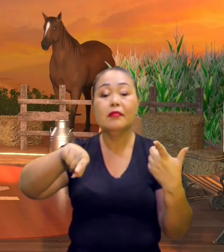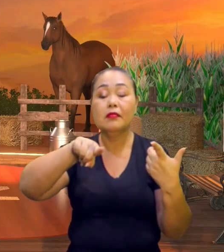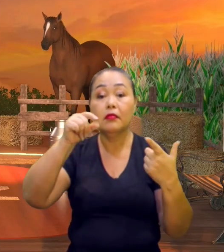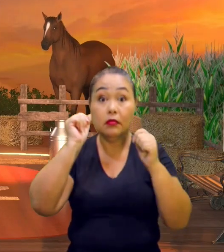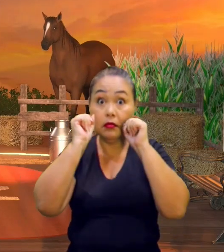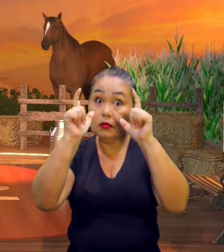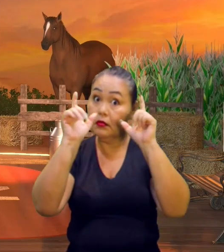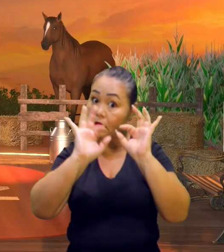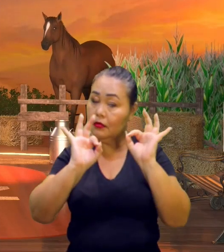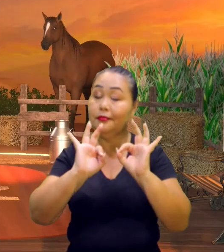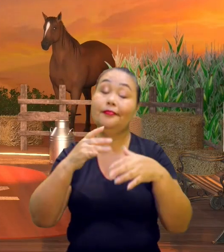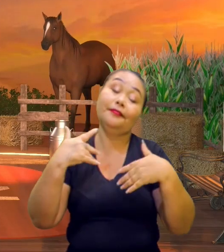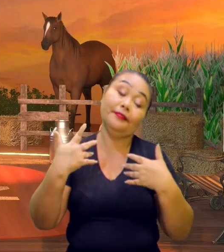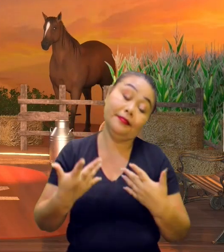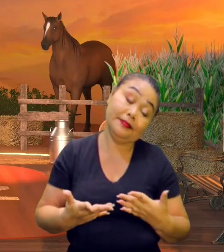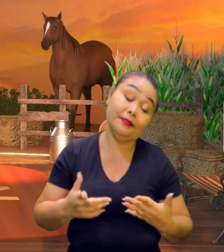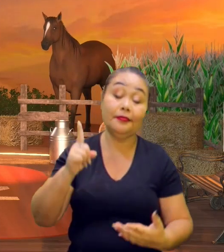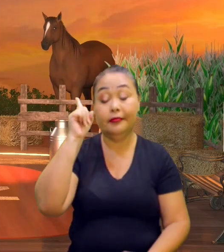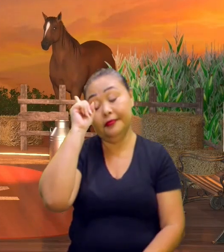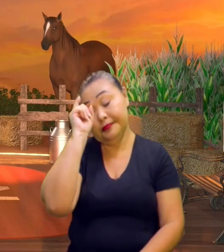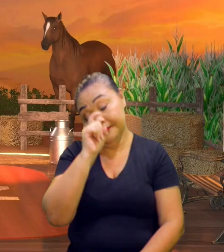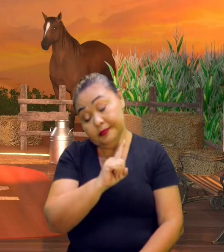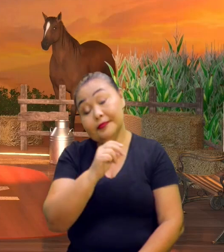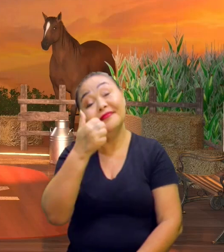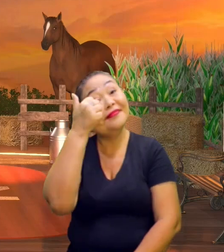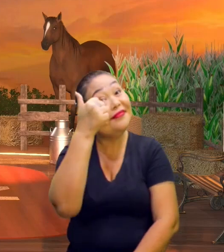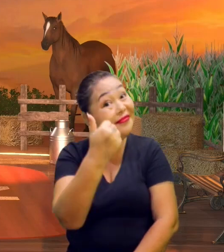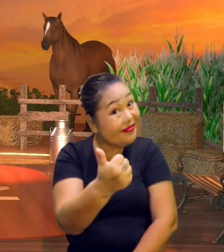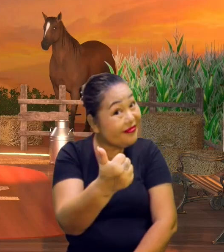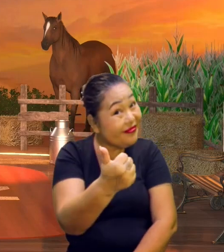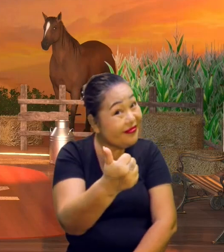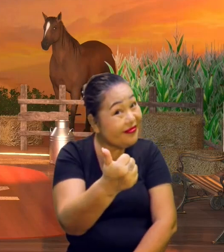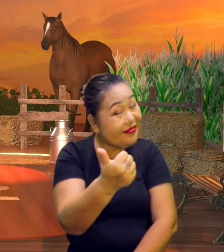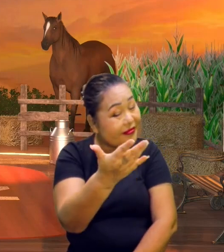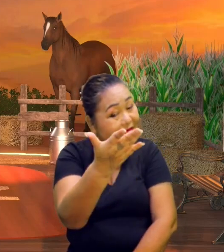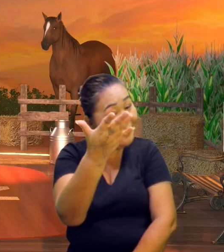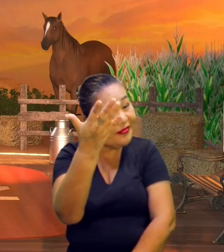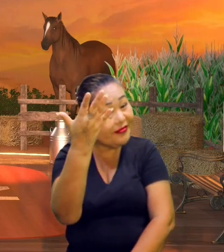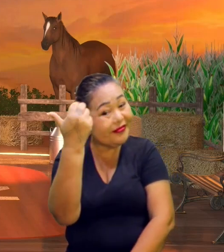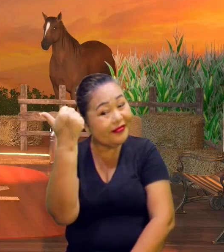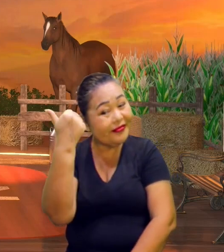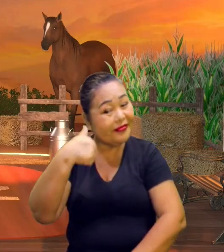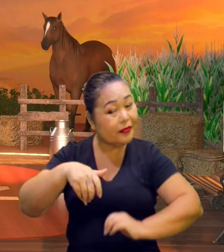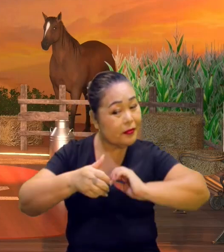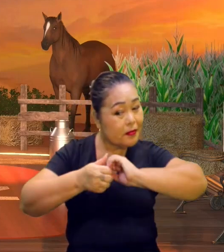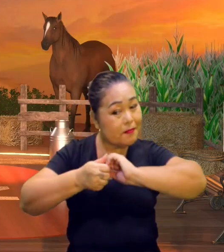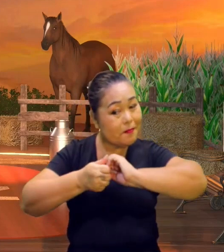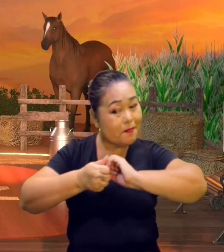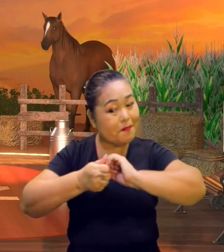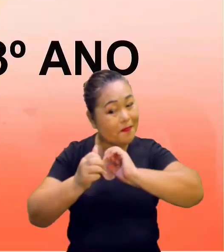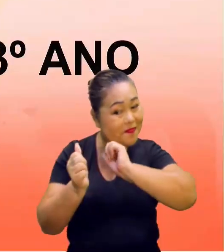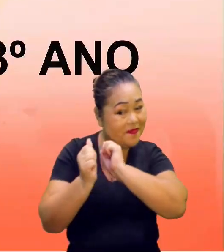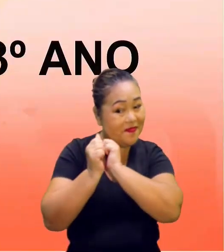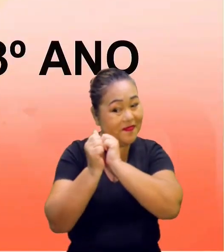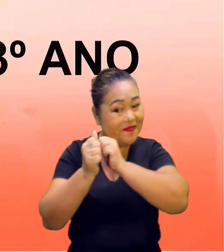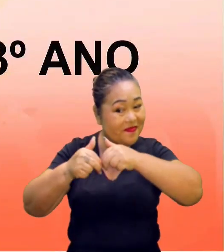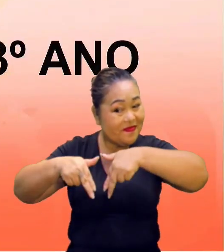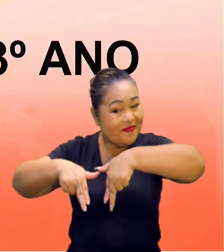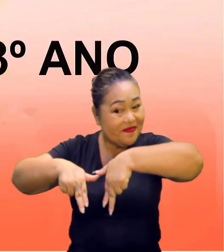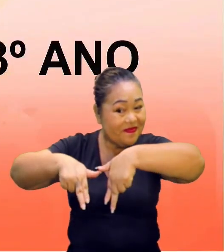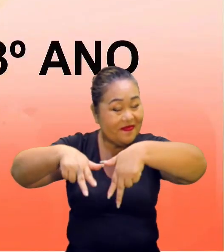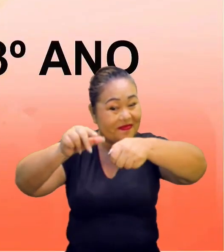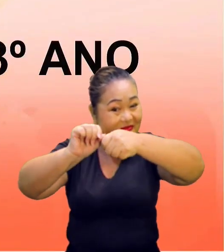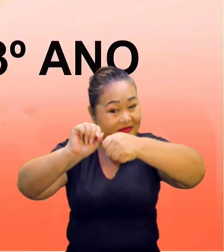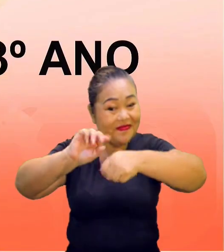prestar atenção, meu amor, e é difícil, tá bom? Segura na minha mão, vamos juntinho. Essa é a nossa aula